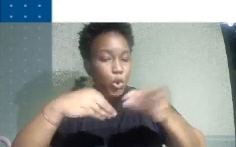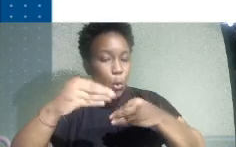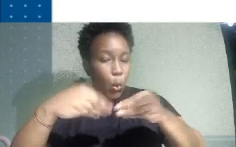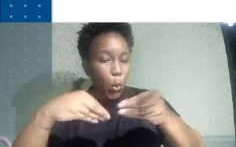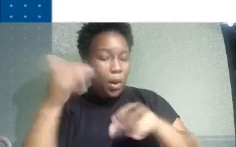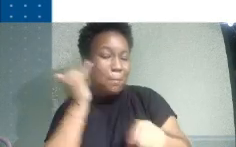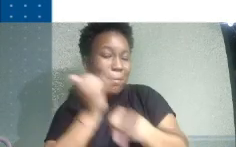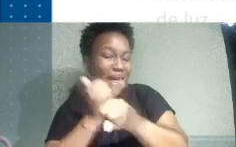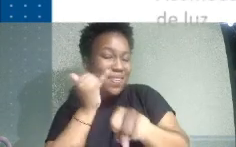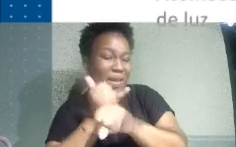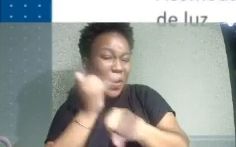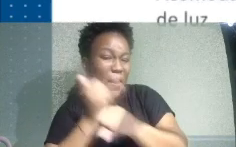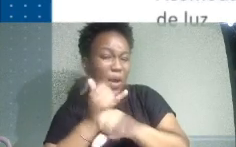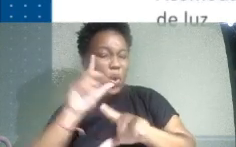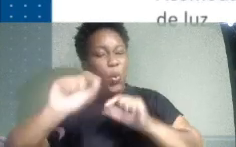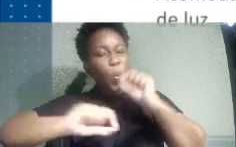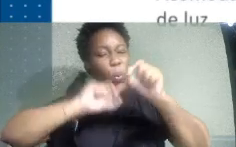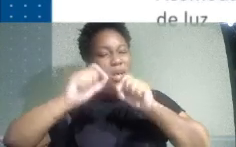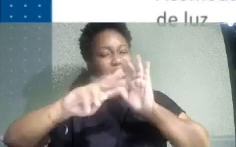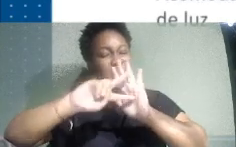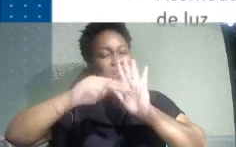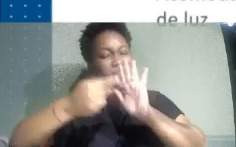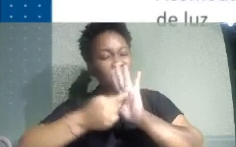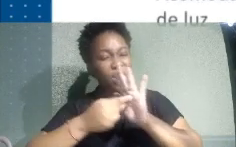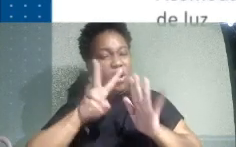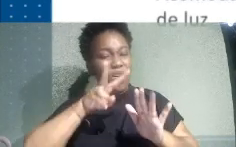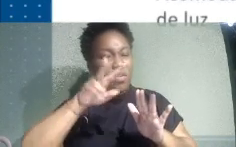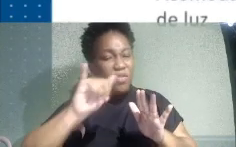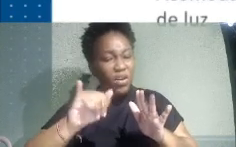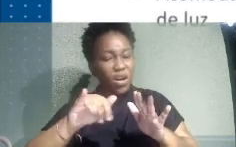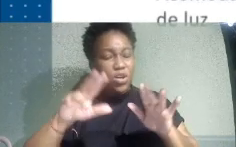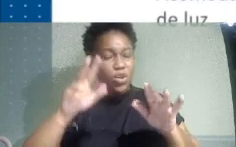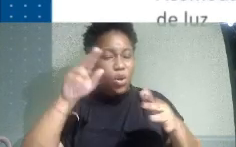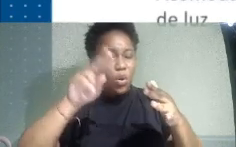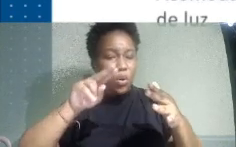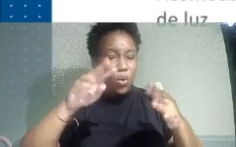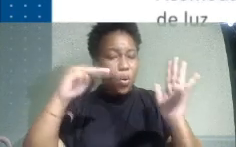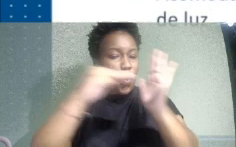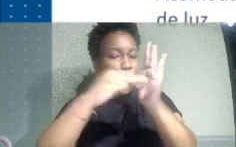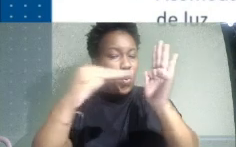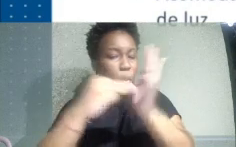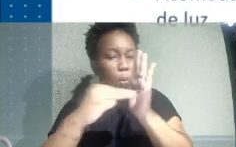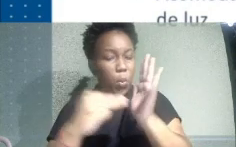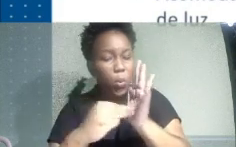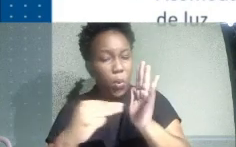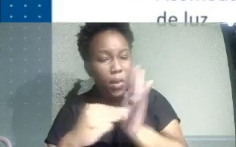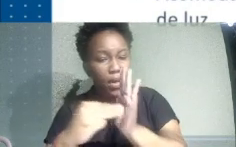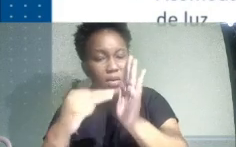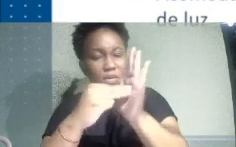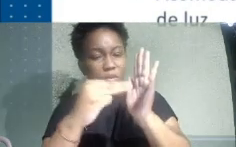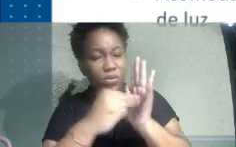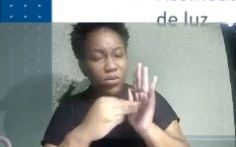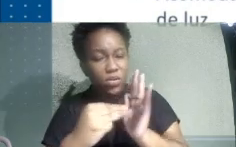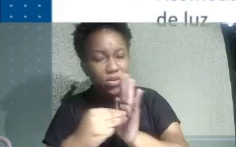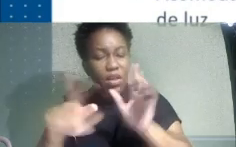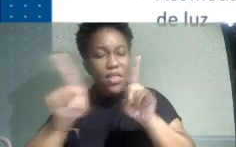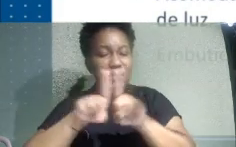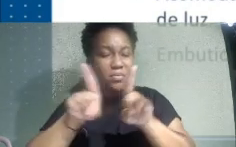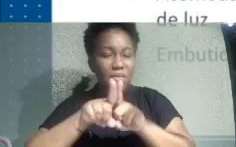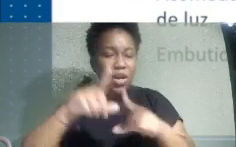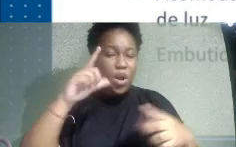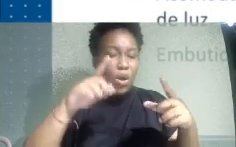quê? O que é uma caixa de passagem? Ela vai acomodar os interruptores, vai acomodar a tomada e vai acomodar os pontos de